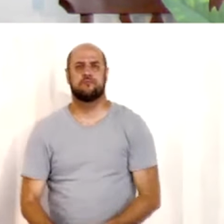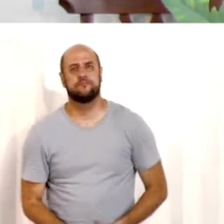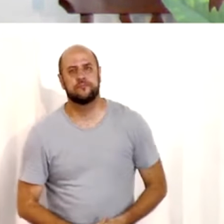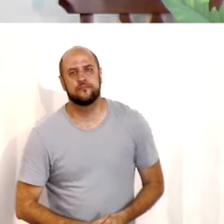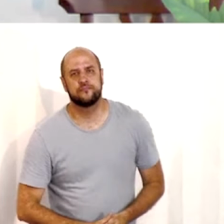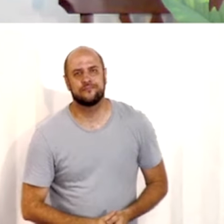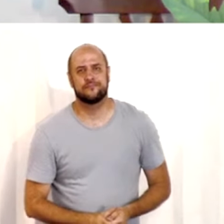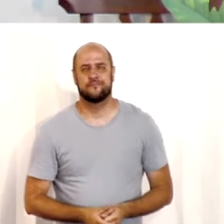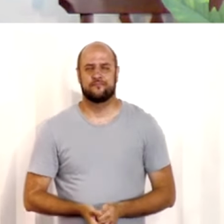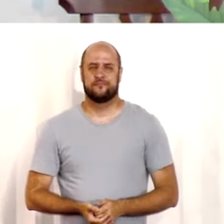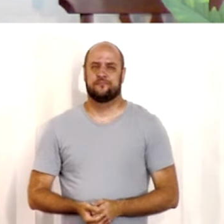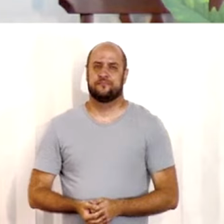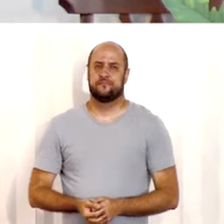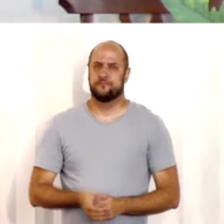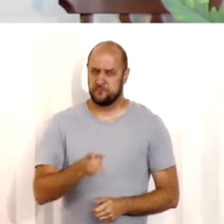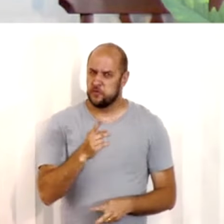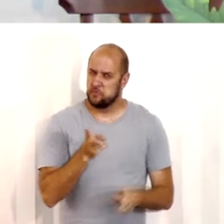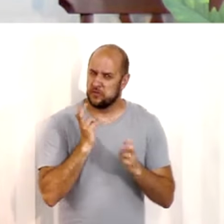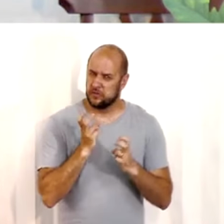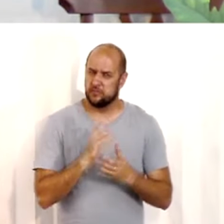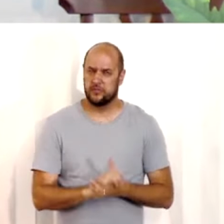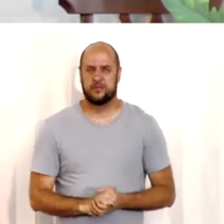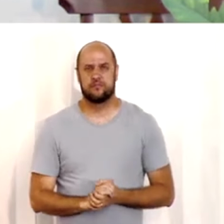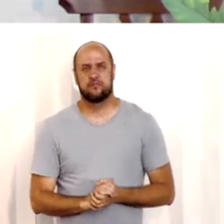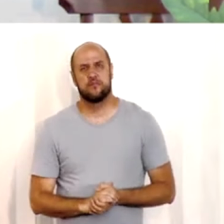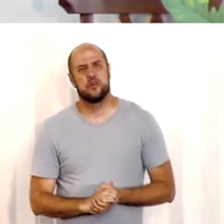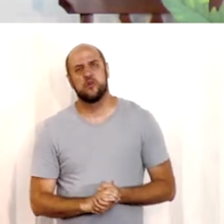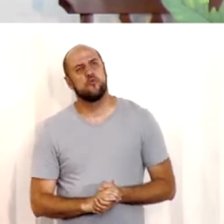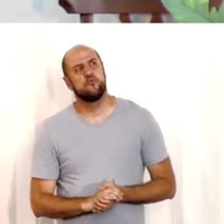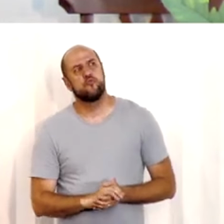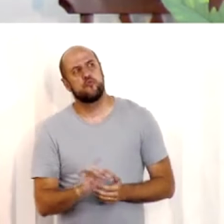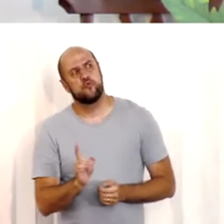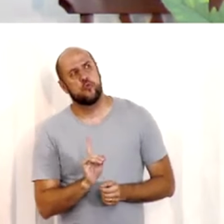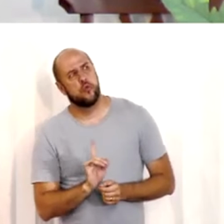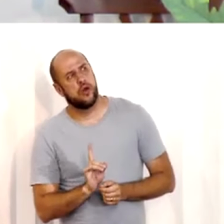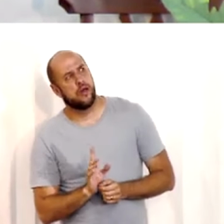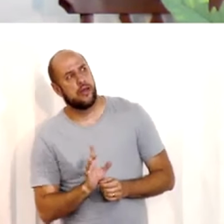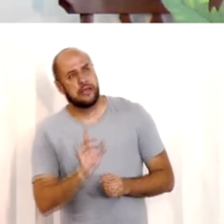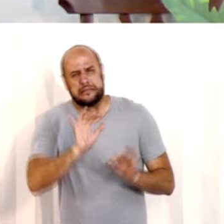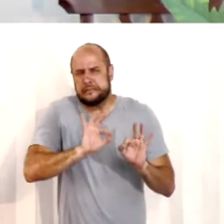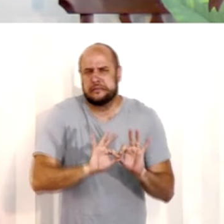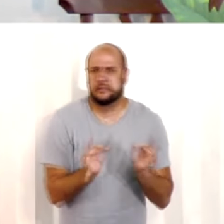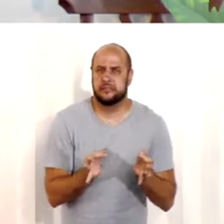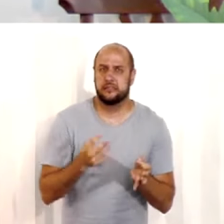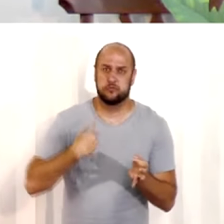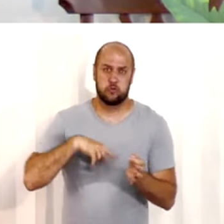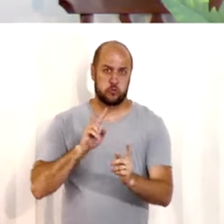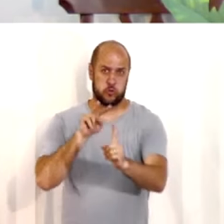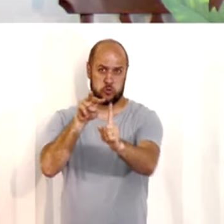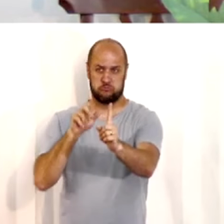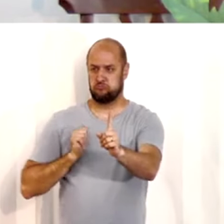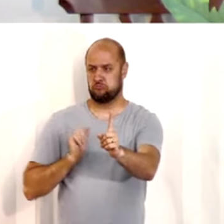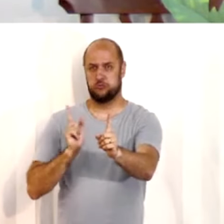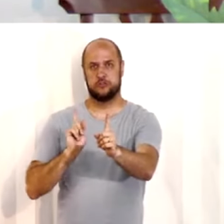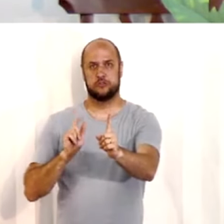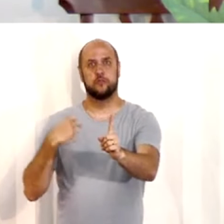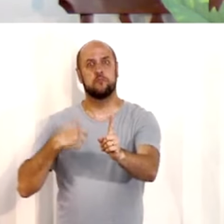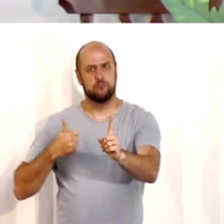moveu. Percebe? Não é uma coisa simples assim, olhar para Jesus. Ah, tem que olhar para Jesus, mas onde é que está Jesus,